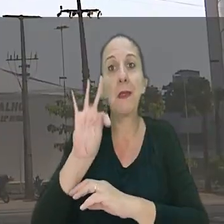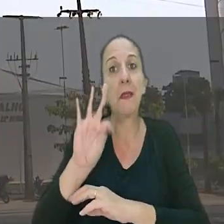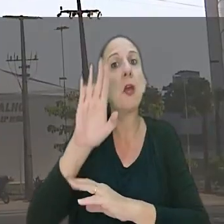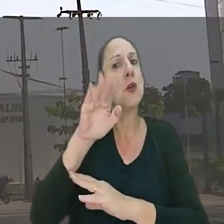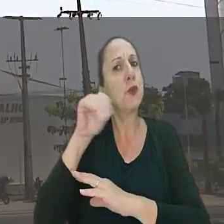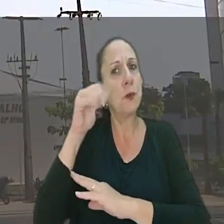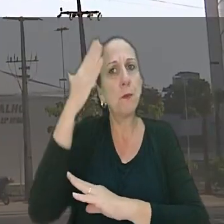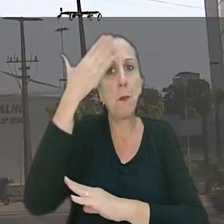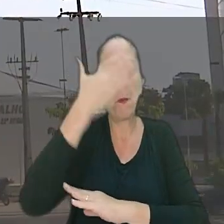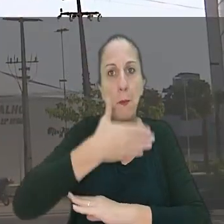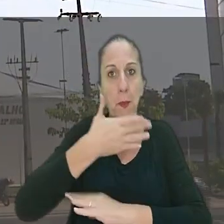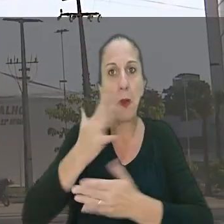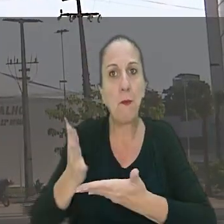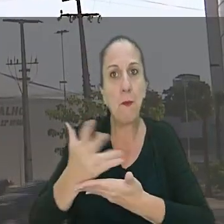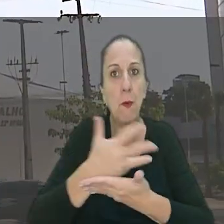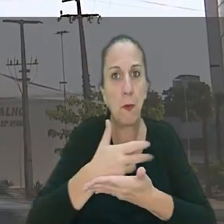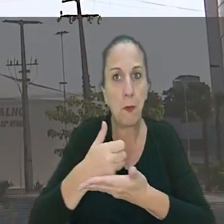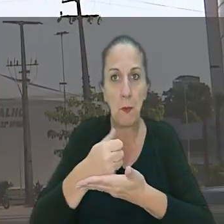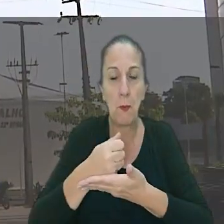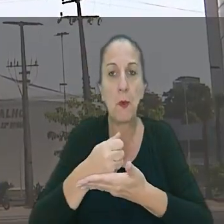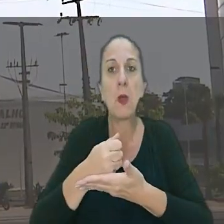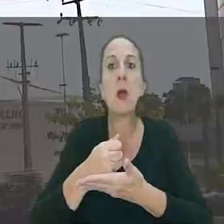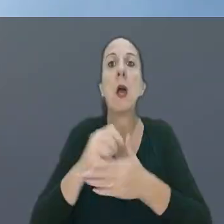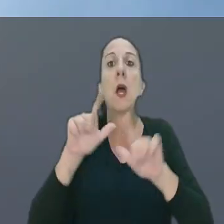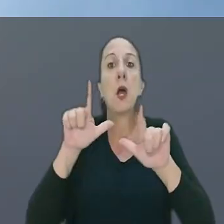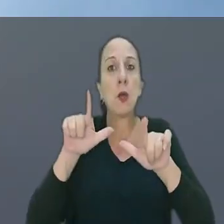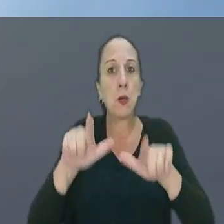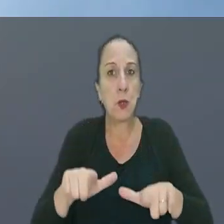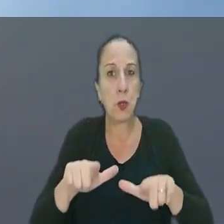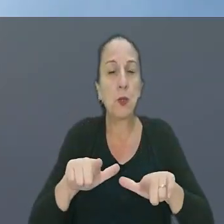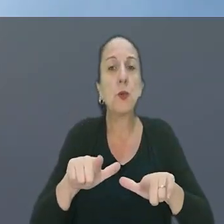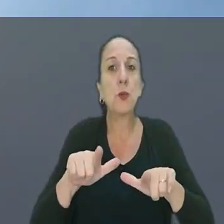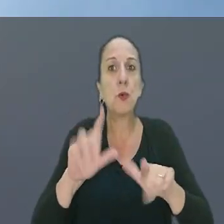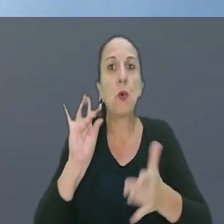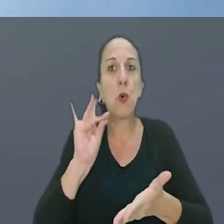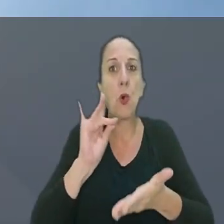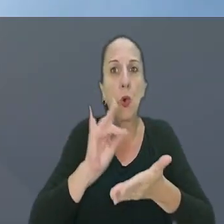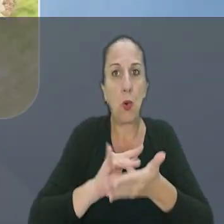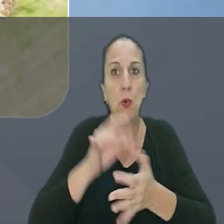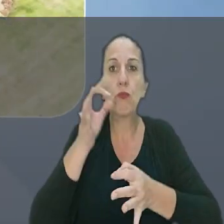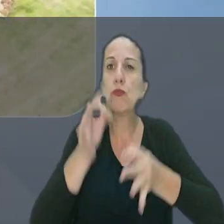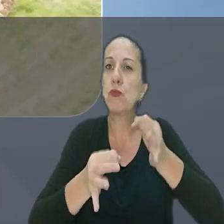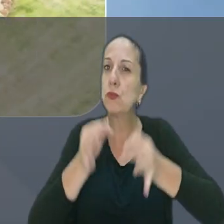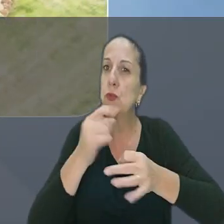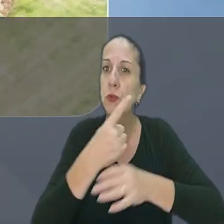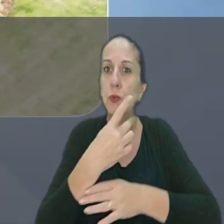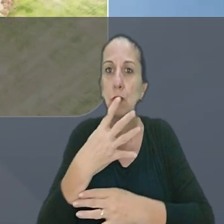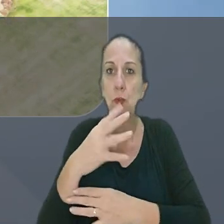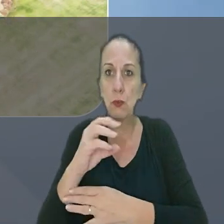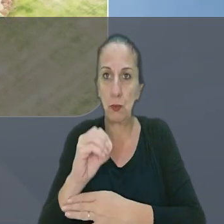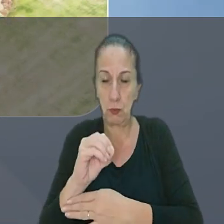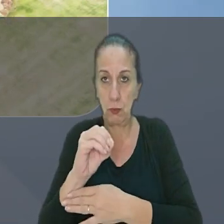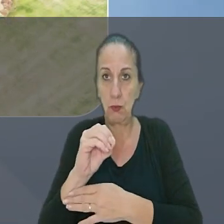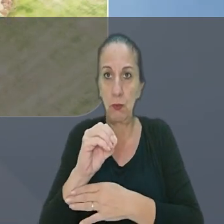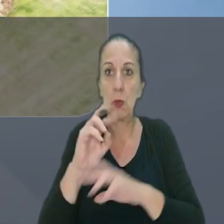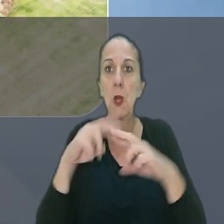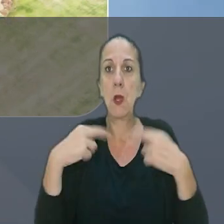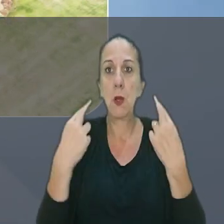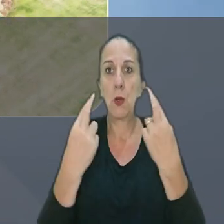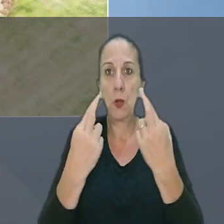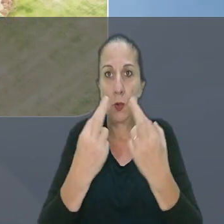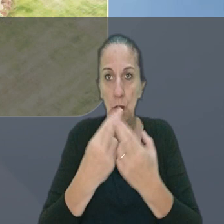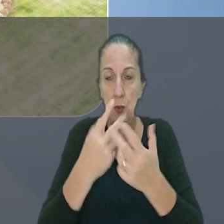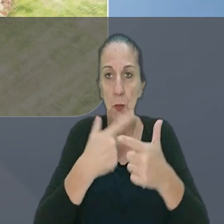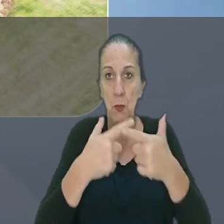após o TRT intimá-la a comprovar o recolhimento. A intimação se baseou na orientação jurisprudencial 140